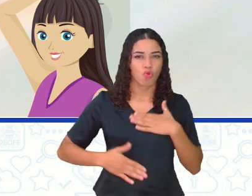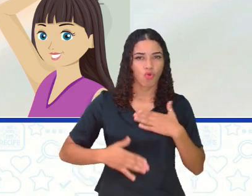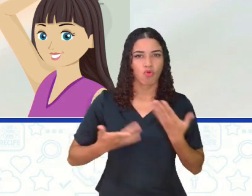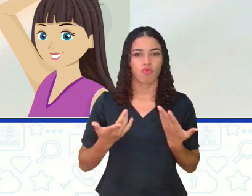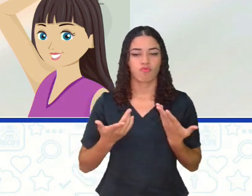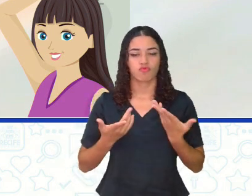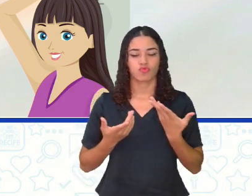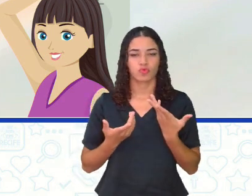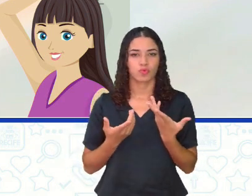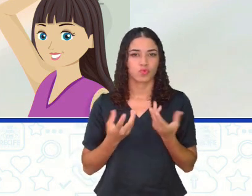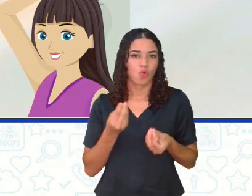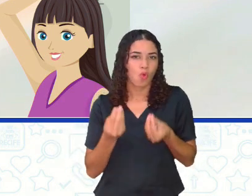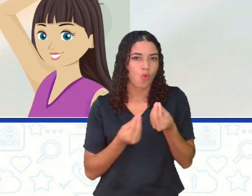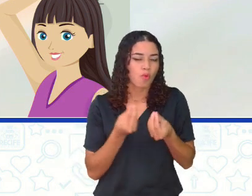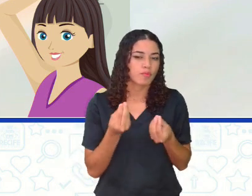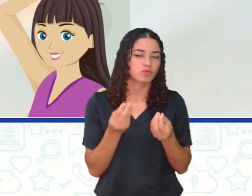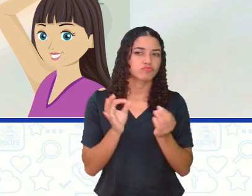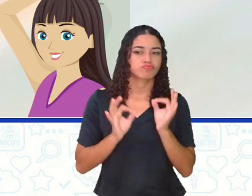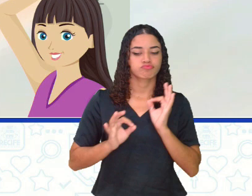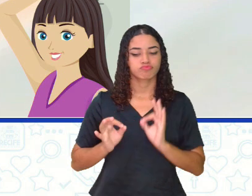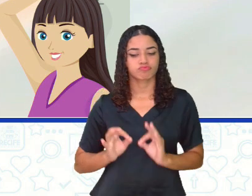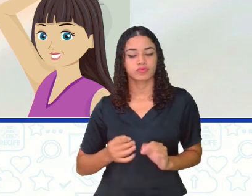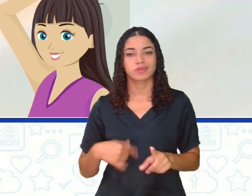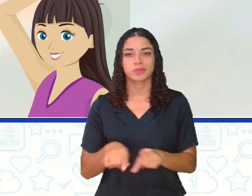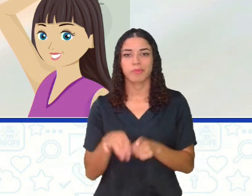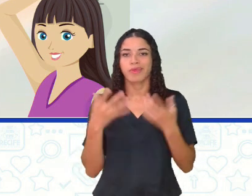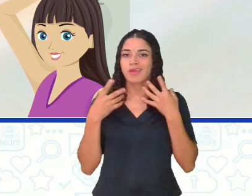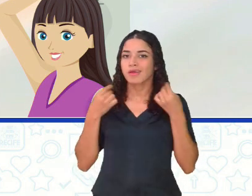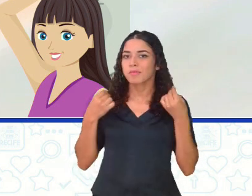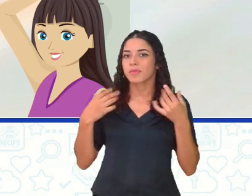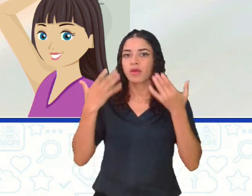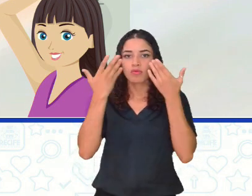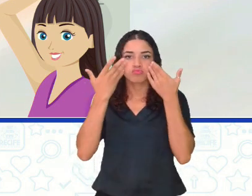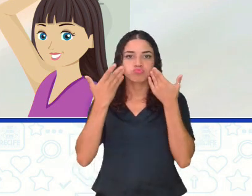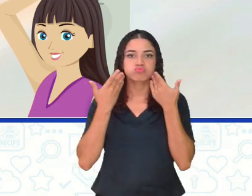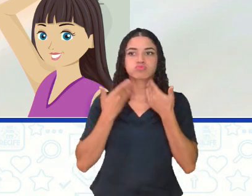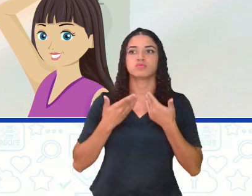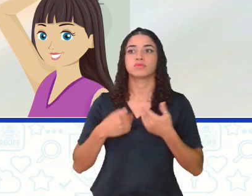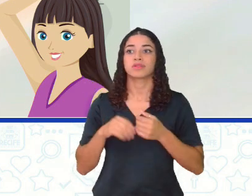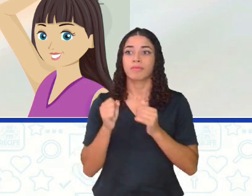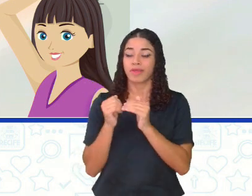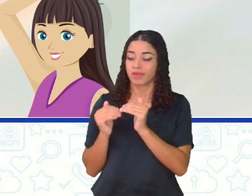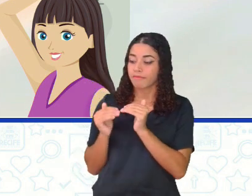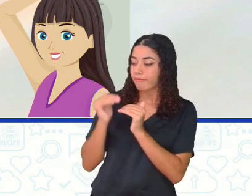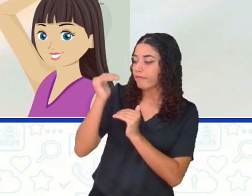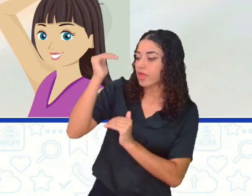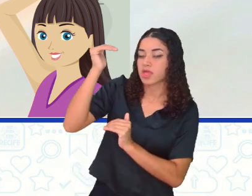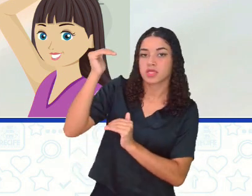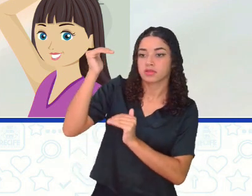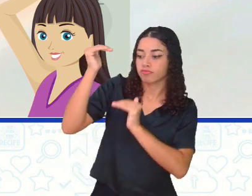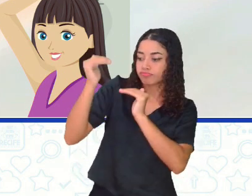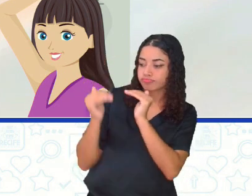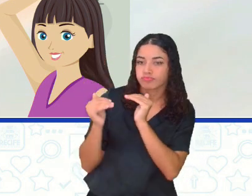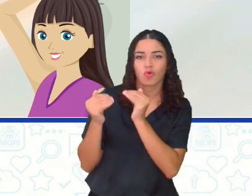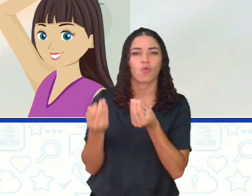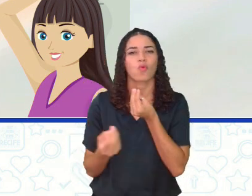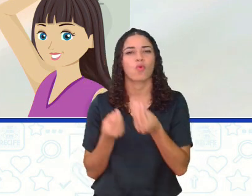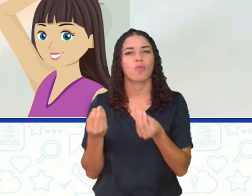a formação aí, a produção de pelos, né, a questão da estatura, a questão de